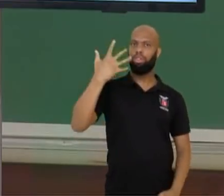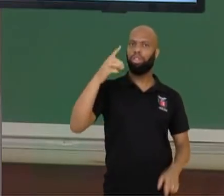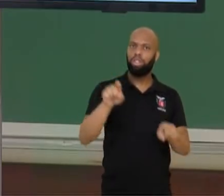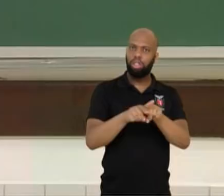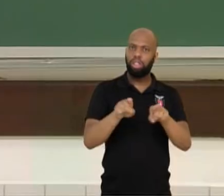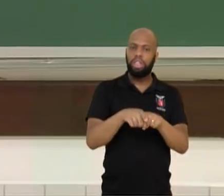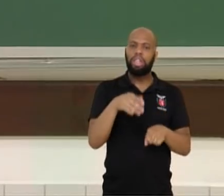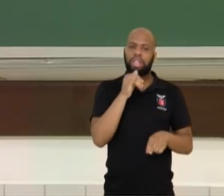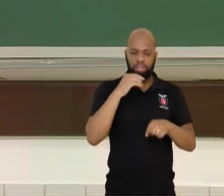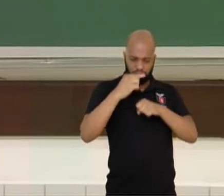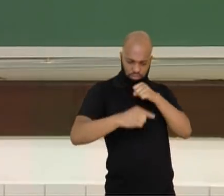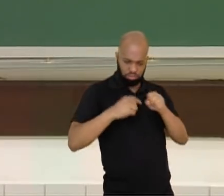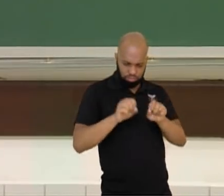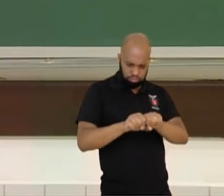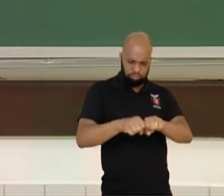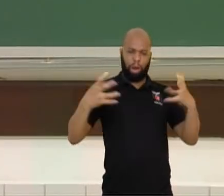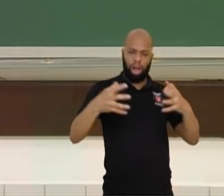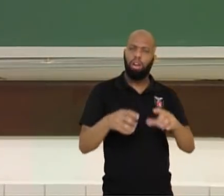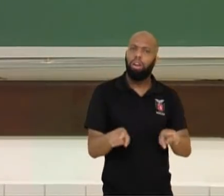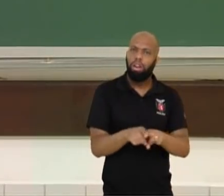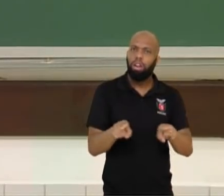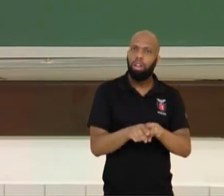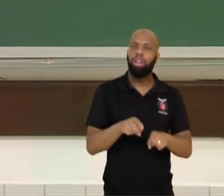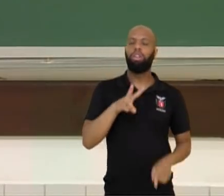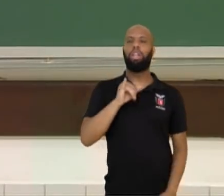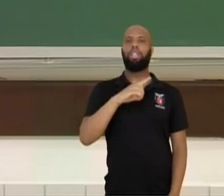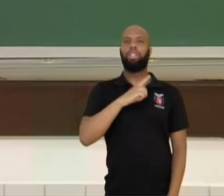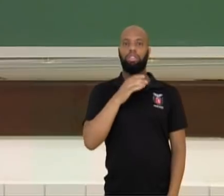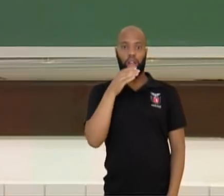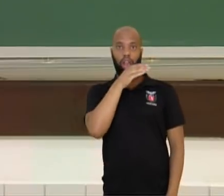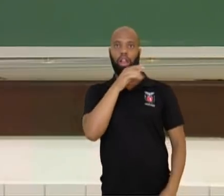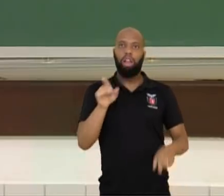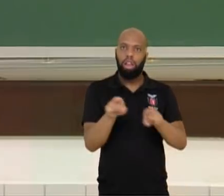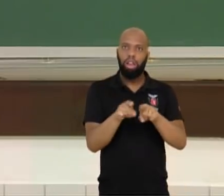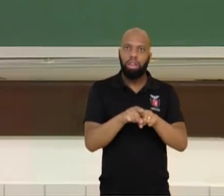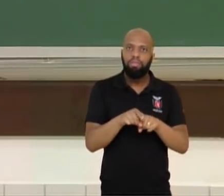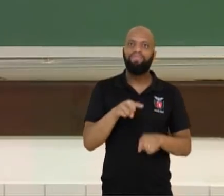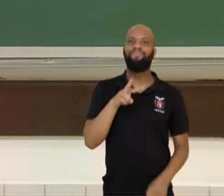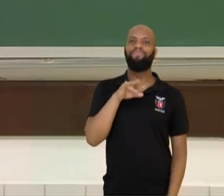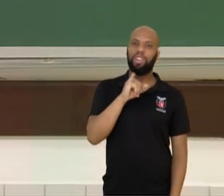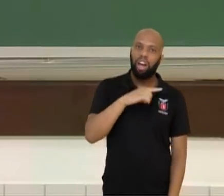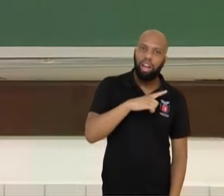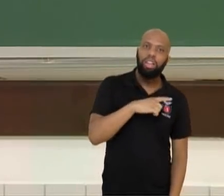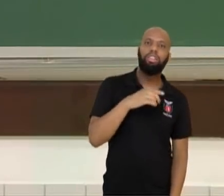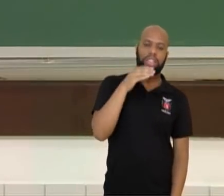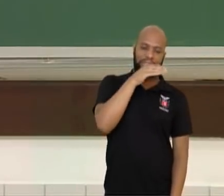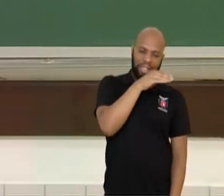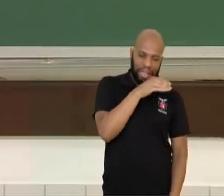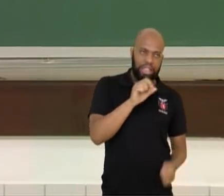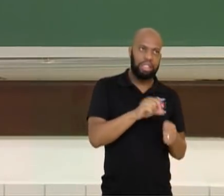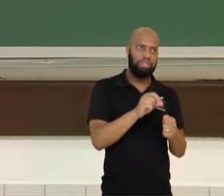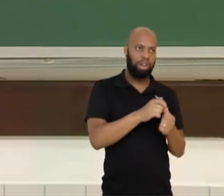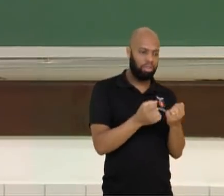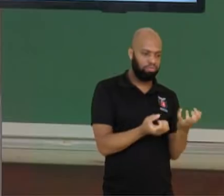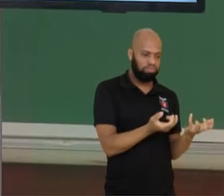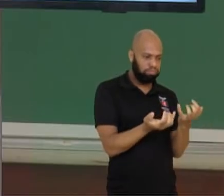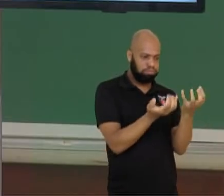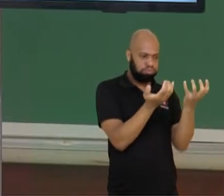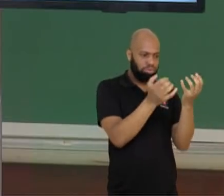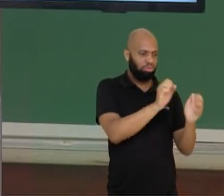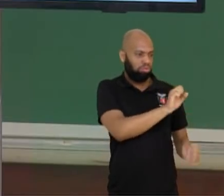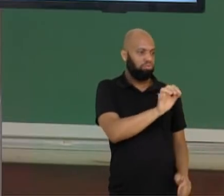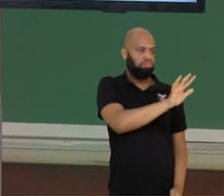você quebrou o átomo, gerou calor. Então, vai esquentar, vai ter ali esse calor, vai fazer com que o vapor fique